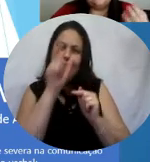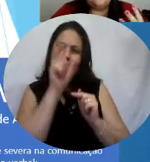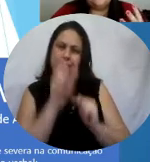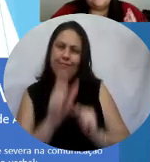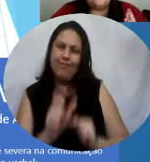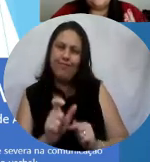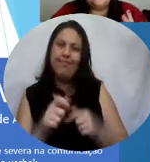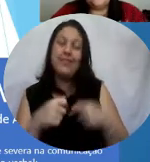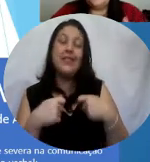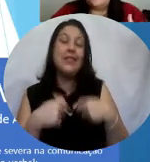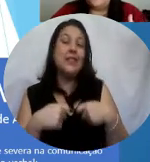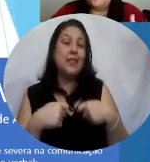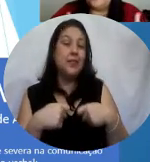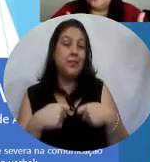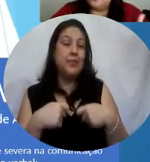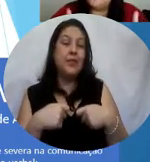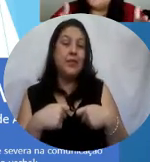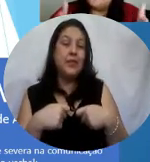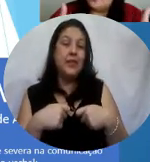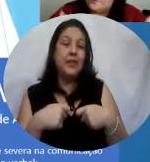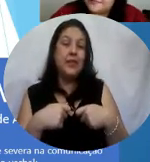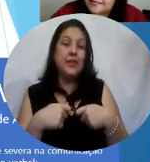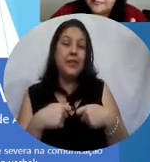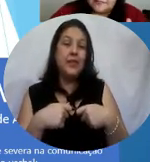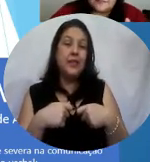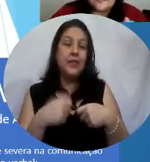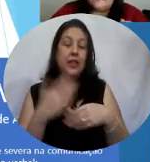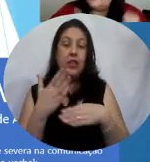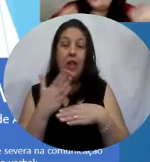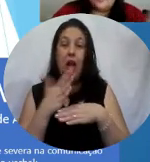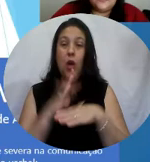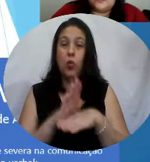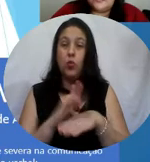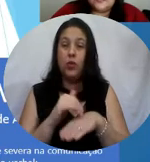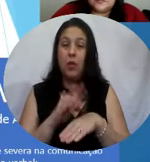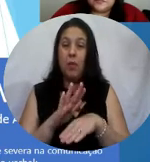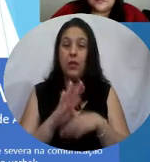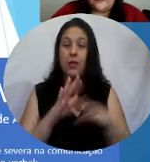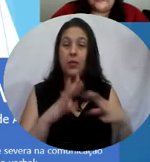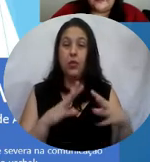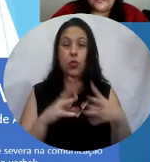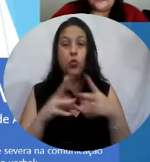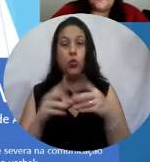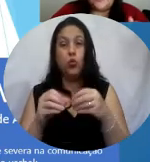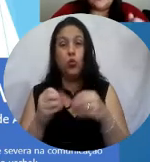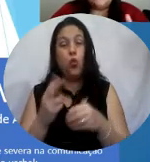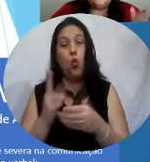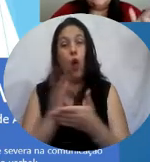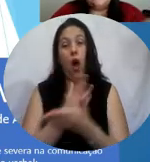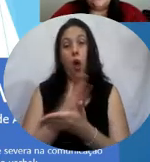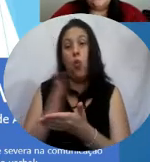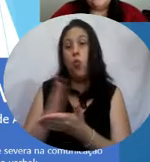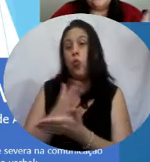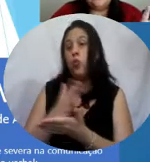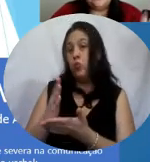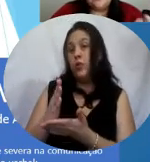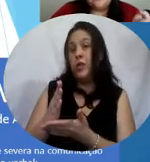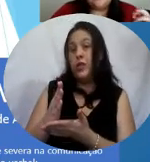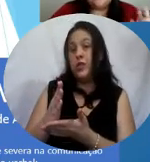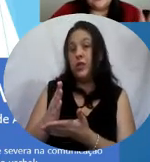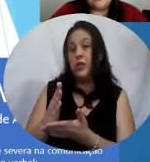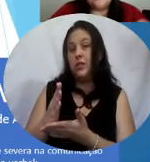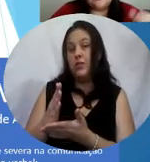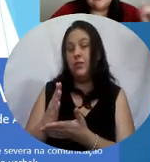que essa pessoa ela precisa de um apoio maior em algumas áreas específicas ou em todas do seu desenvolvimento. Então, o nível 1, a gente,